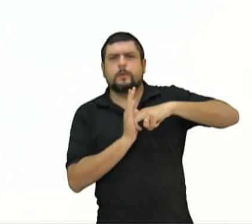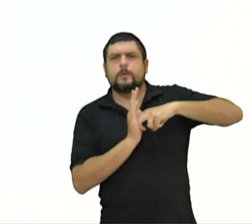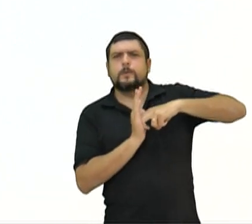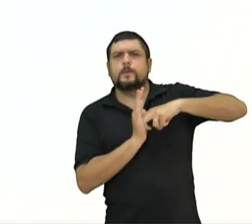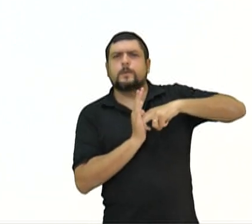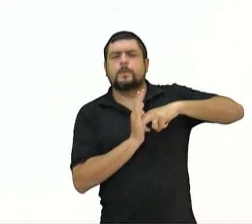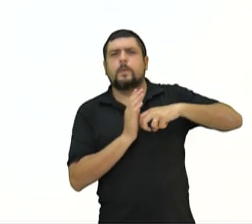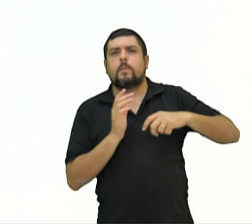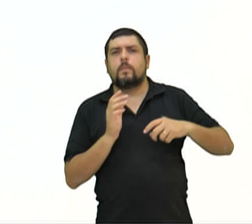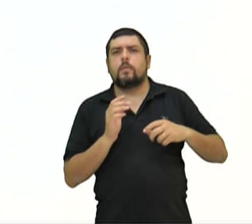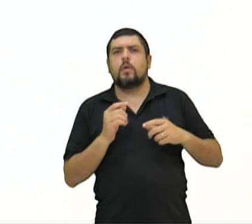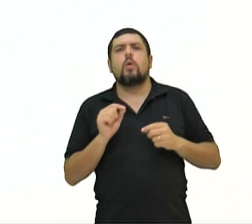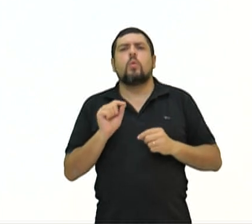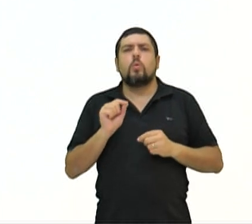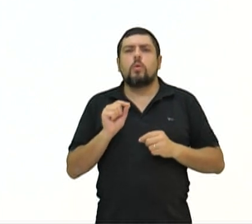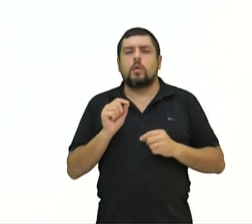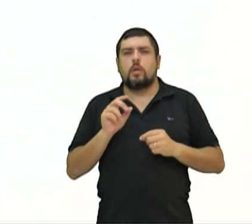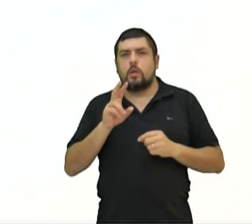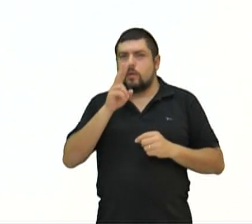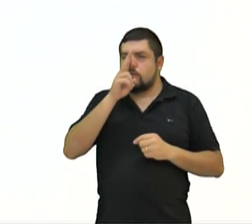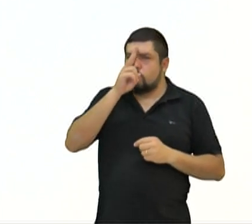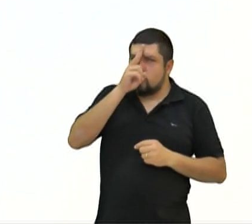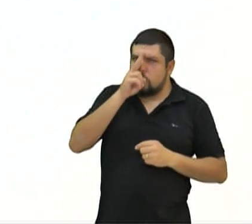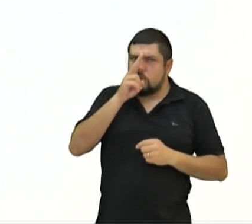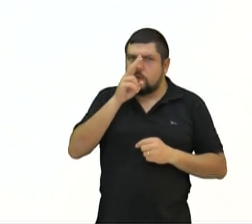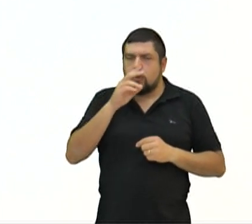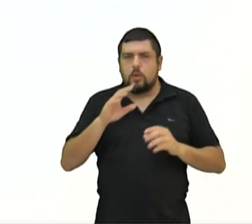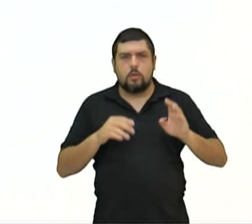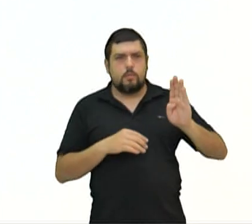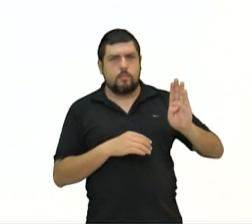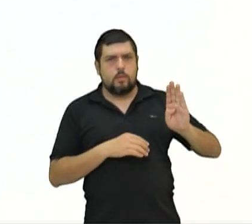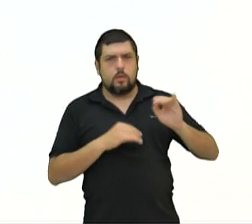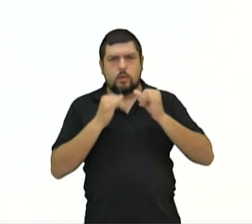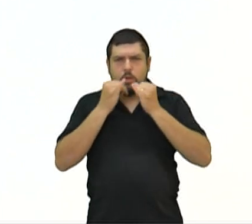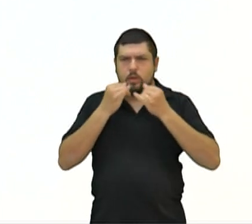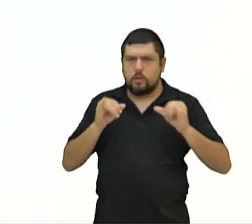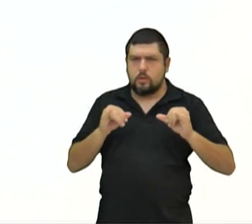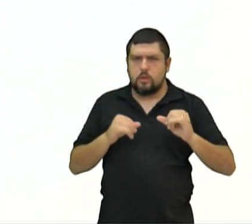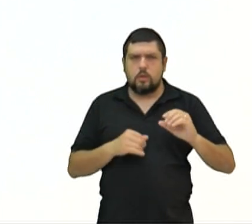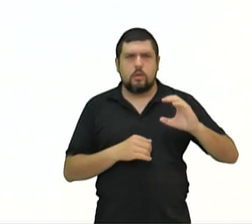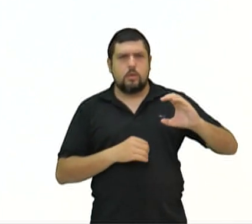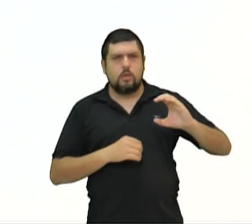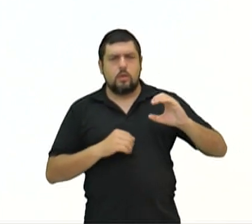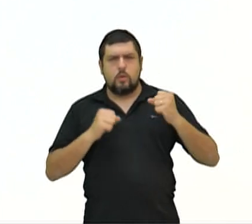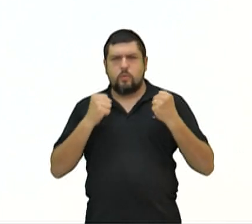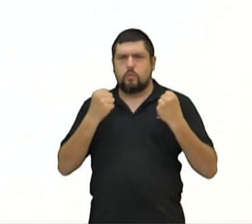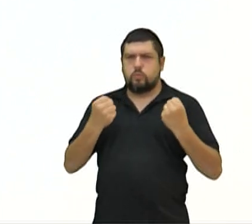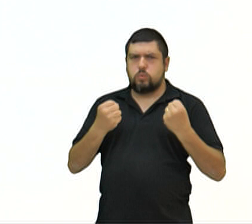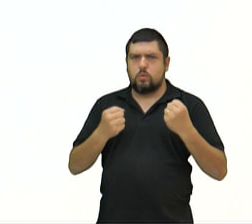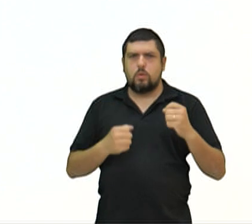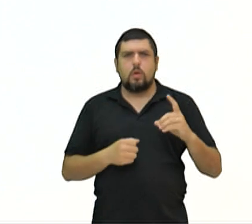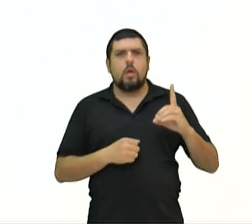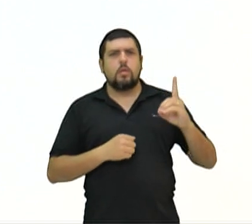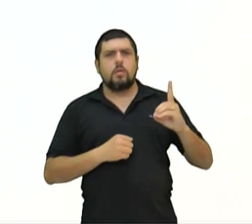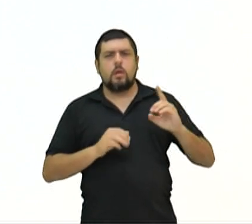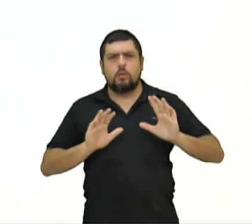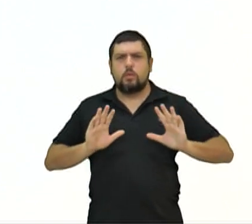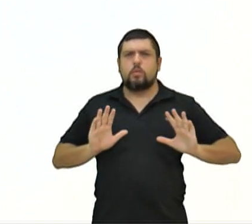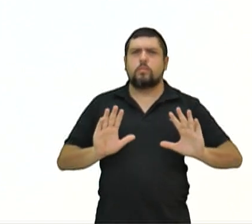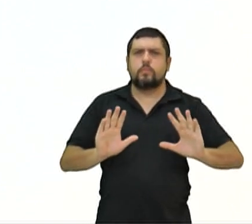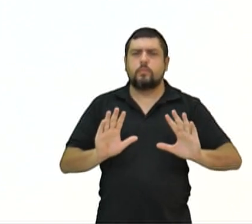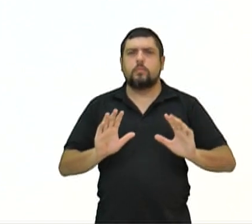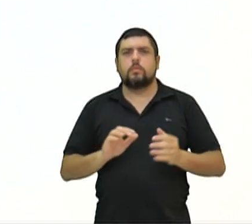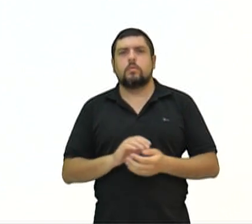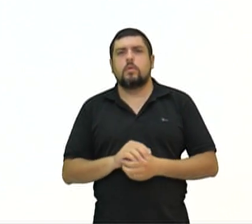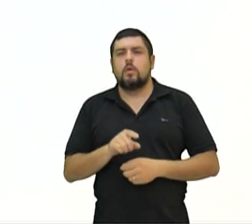item A, uma força, B, uma energia, item C, a potência, ou item D, o impulso. Eu vou dar um tempinho para vocês